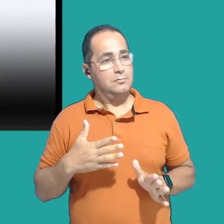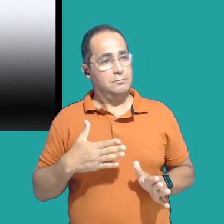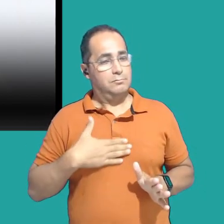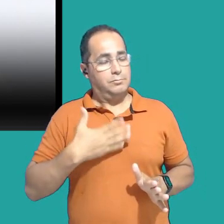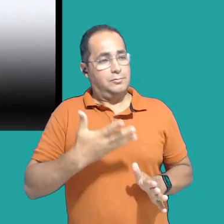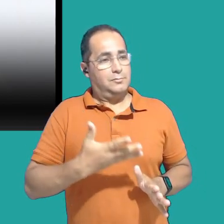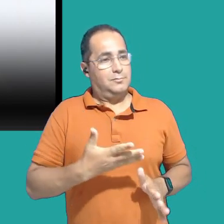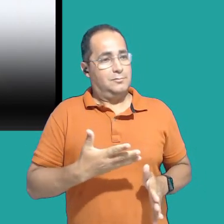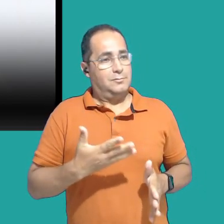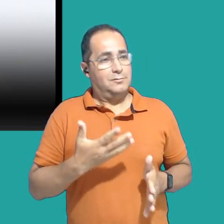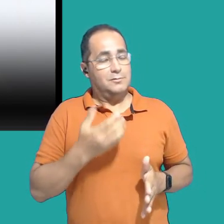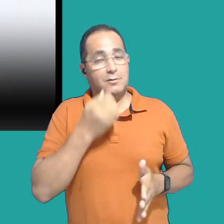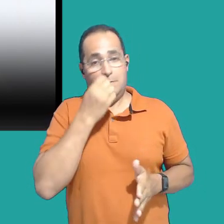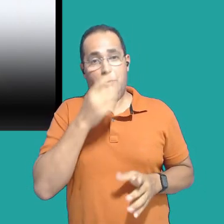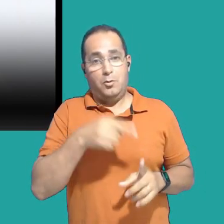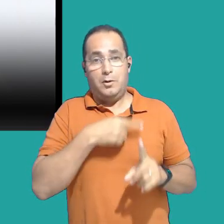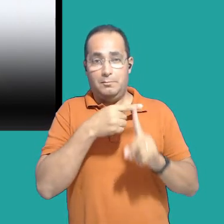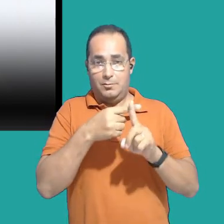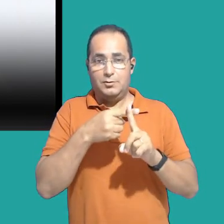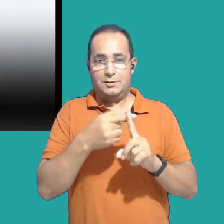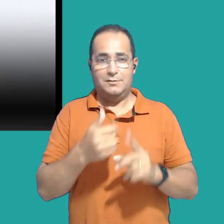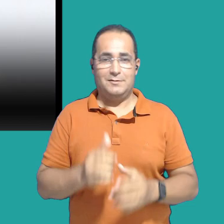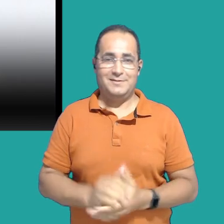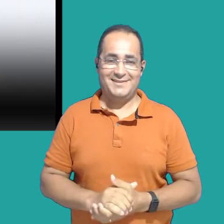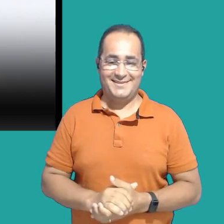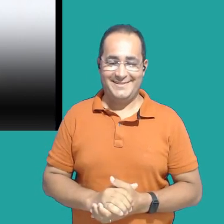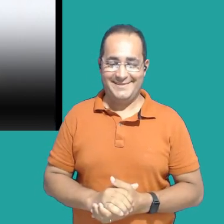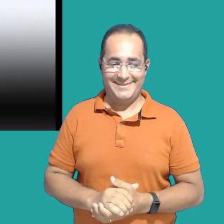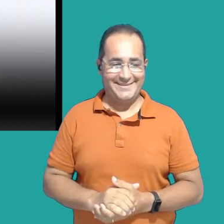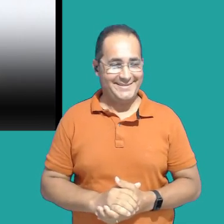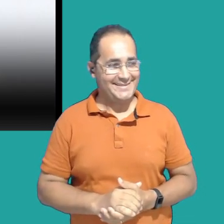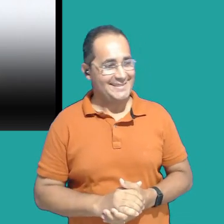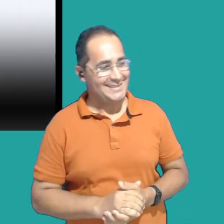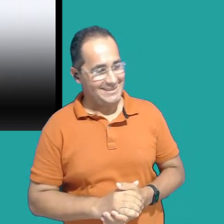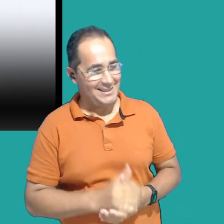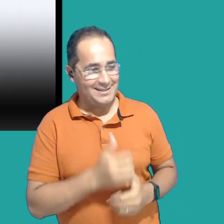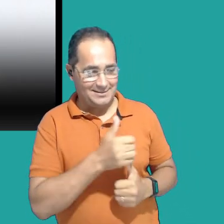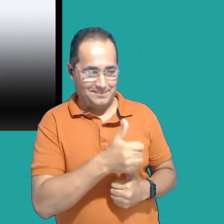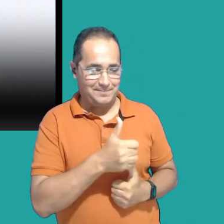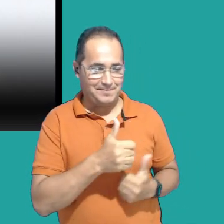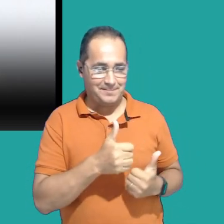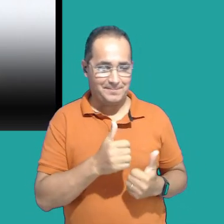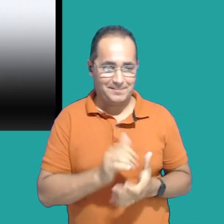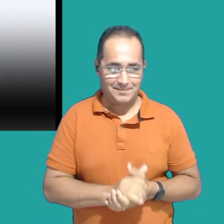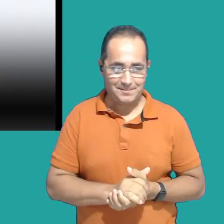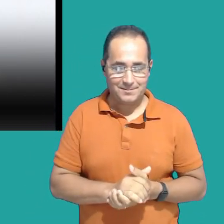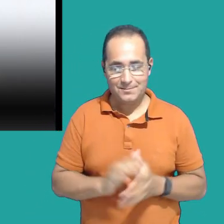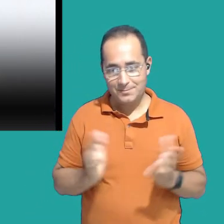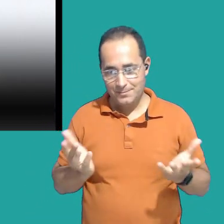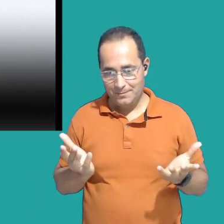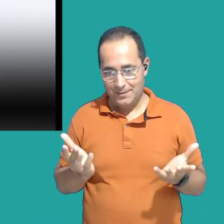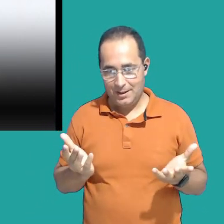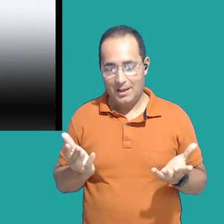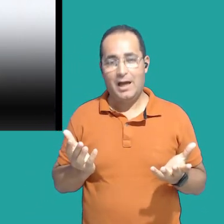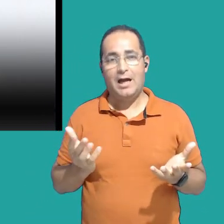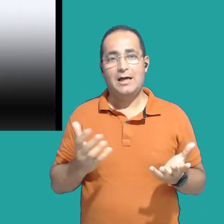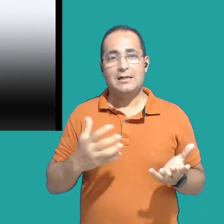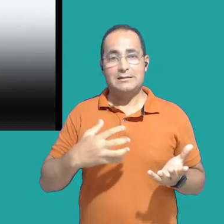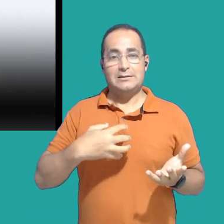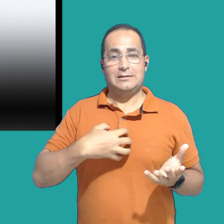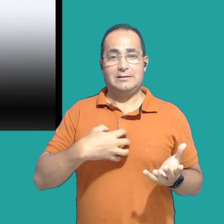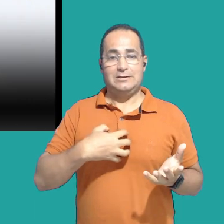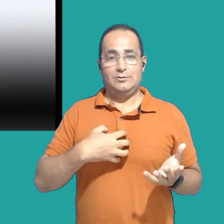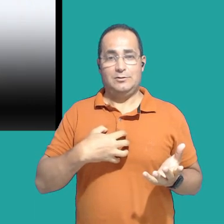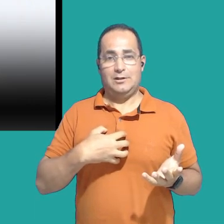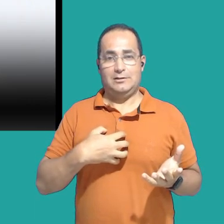certa surpresa de uma forma positiva. Tá, olha,